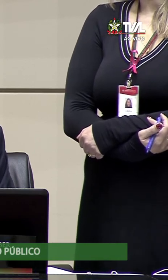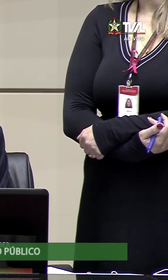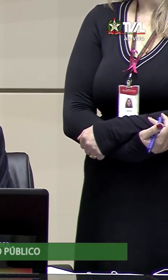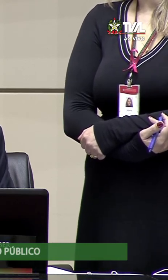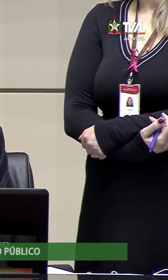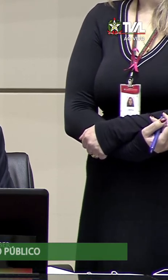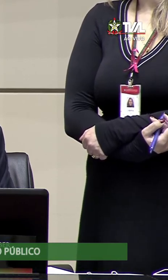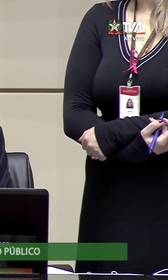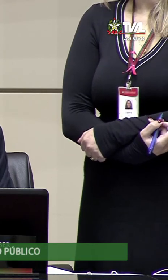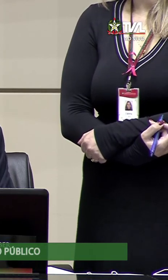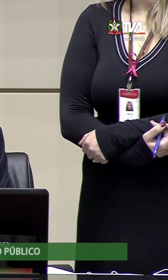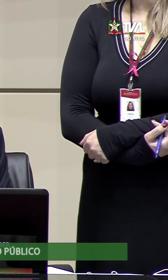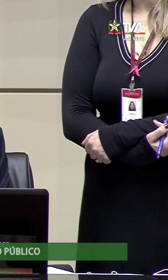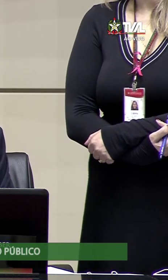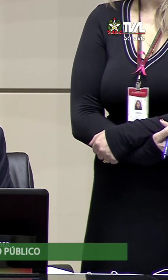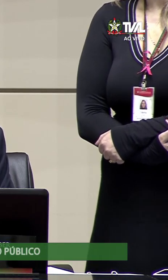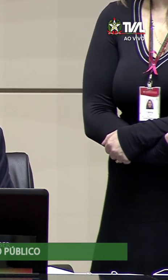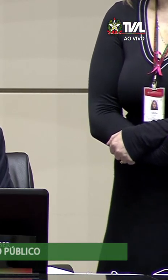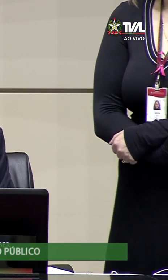da votação do PL